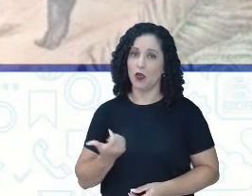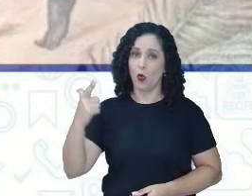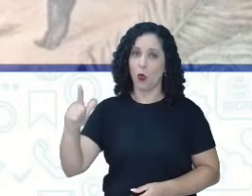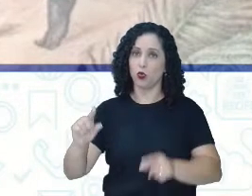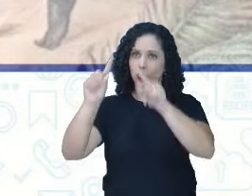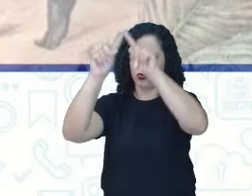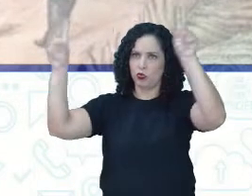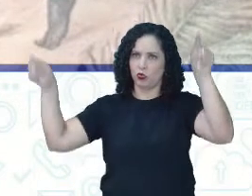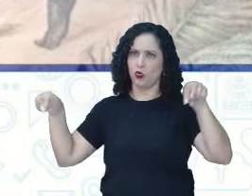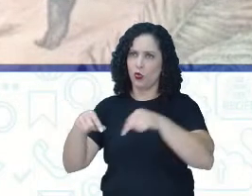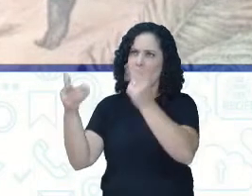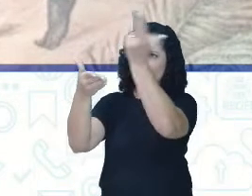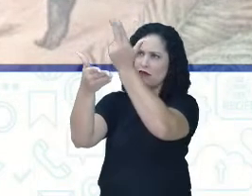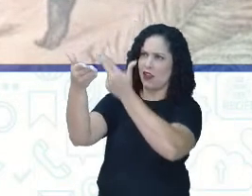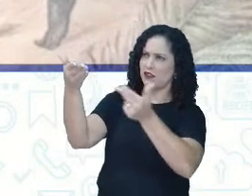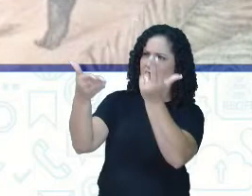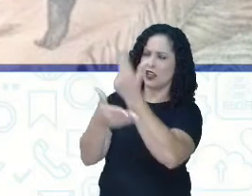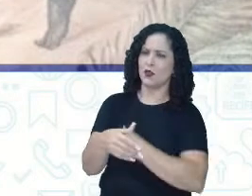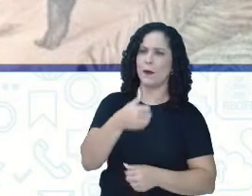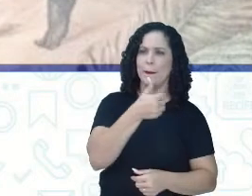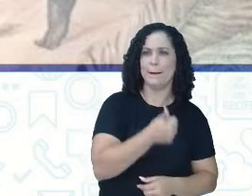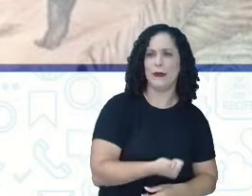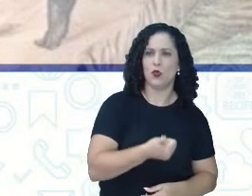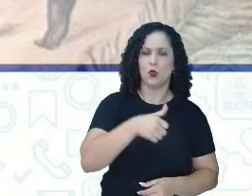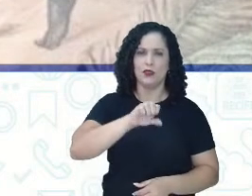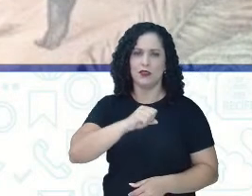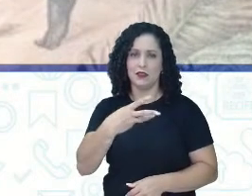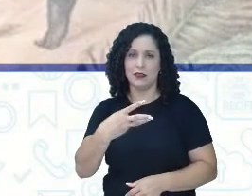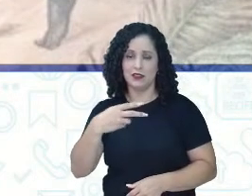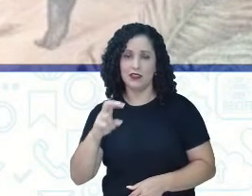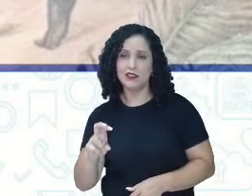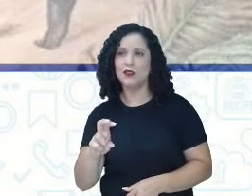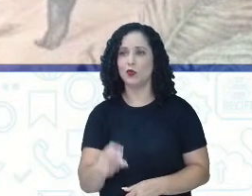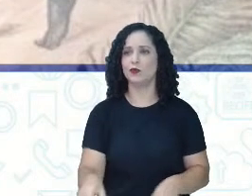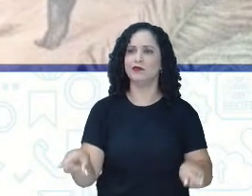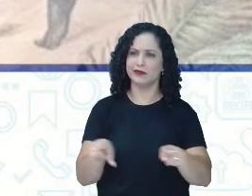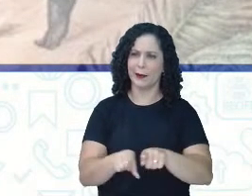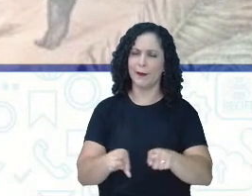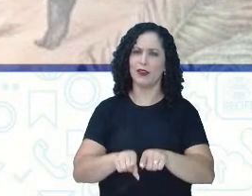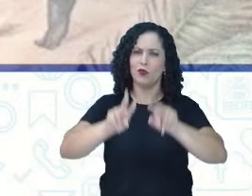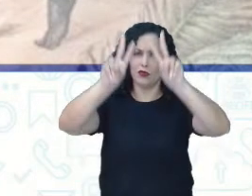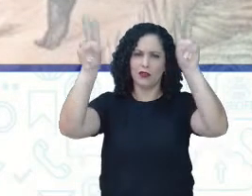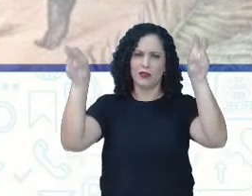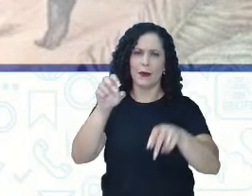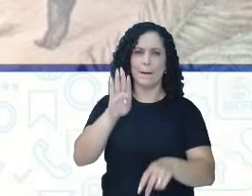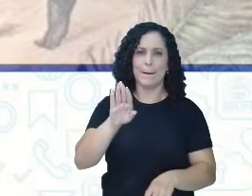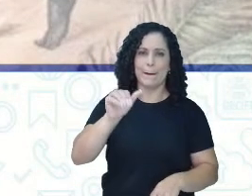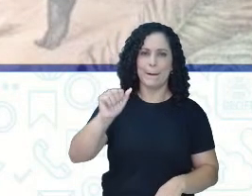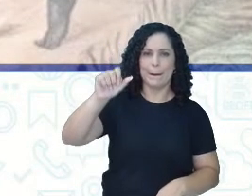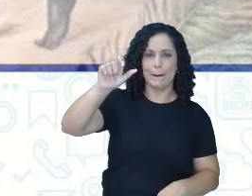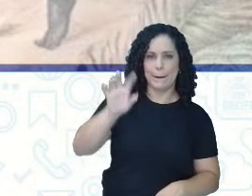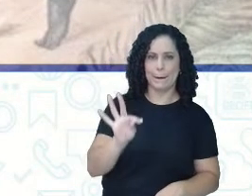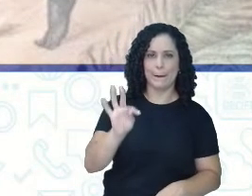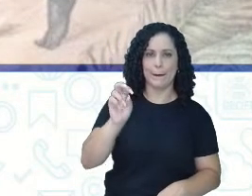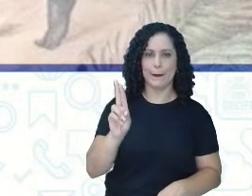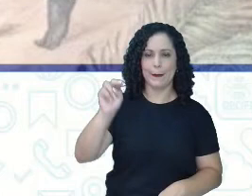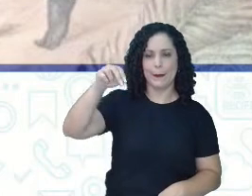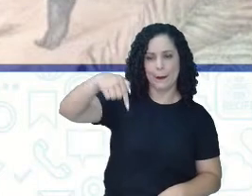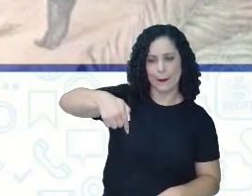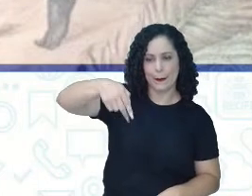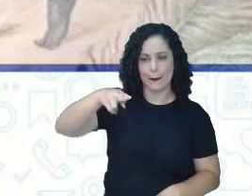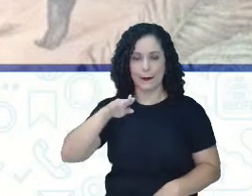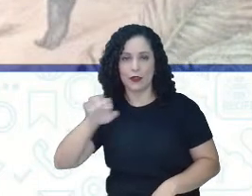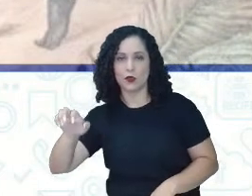do Rugendas, de 1835, que é batuque, porque também existia resistência. A gente já falou aqui em aulas, quando se festejava, quando se dançava,